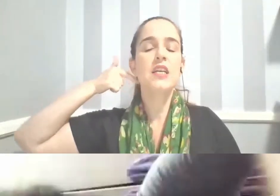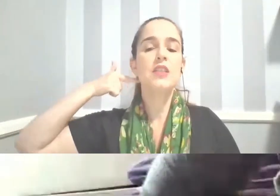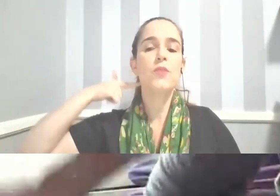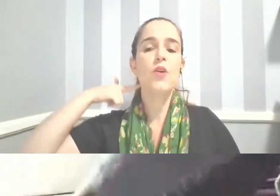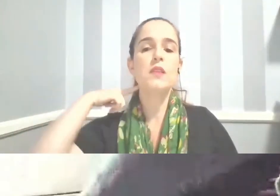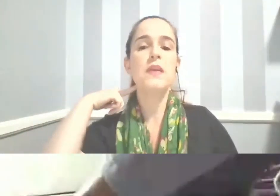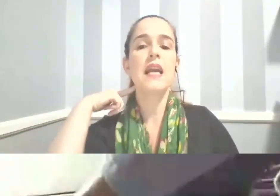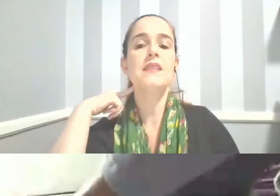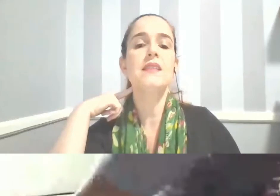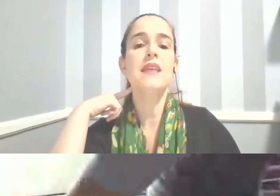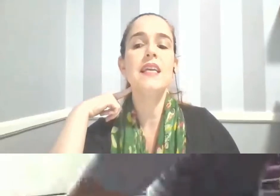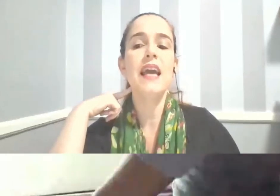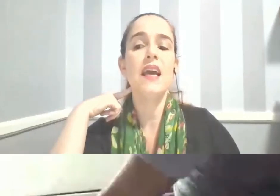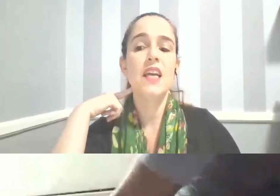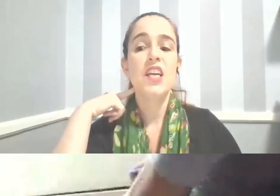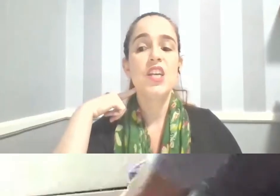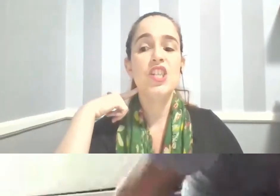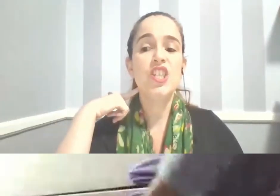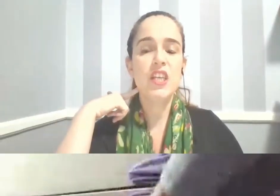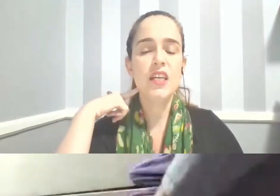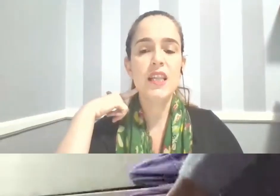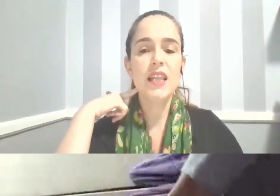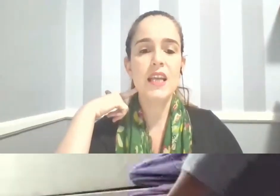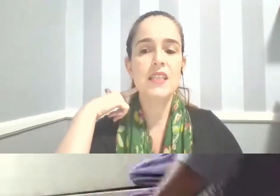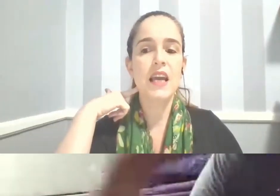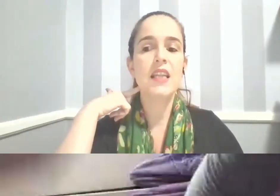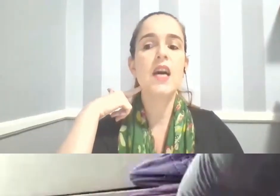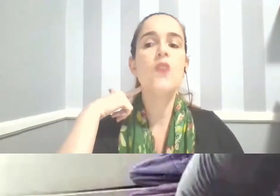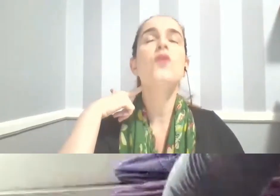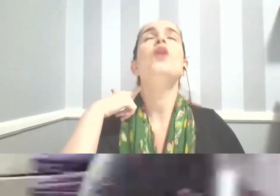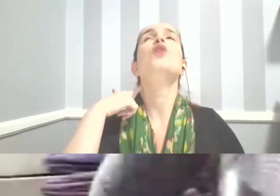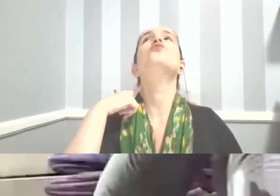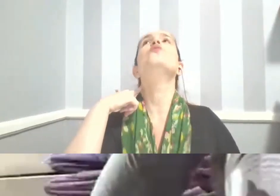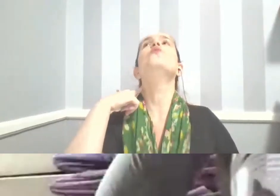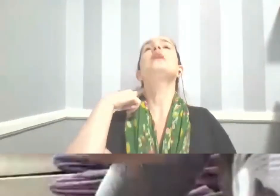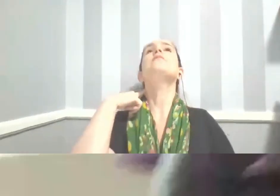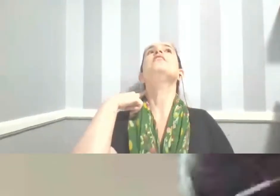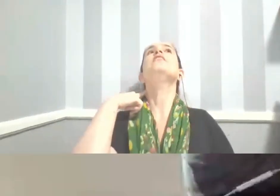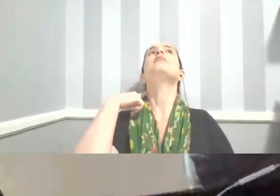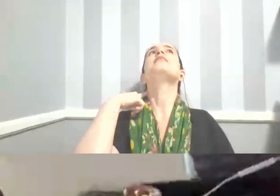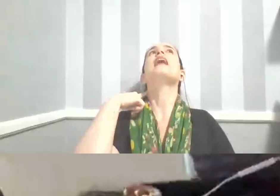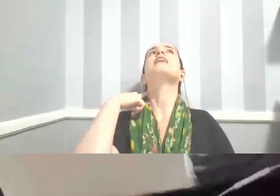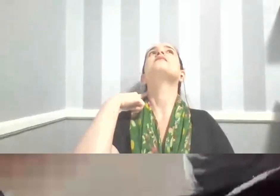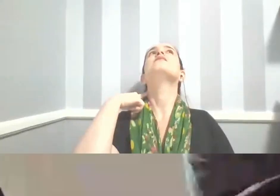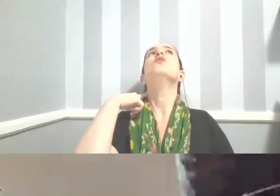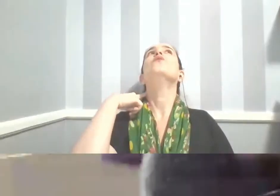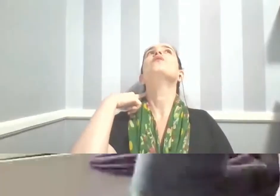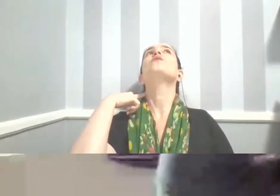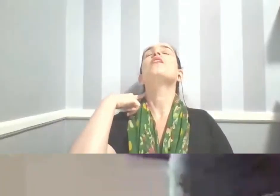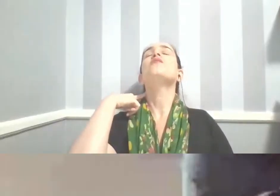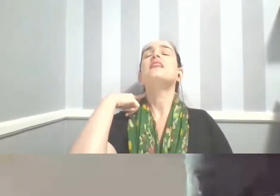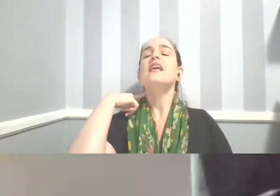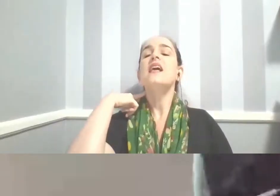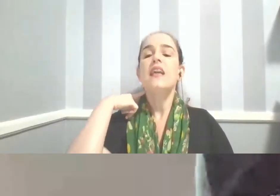e a chance de broncoaspirar esse sangue é gigantesca. Então, nunca vire para trás.